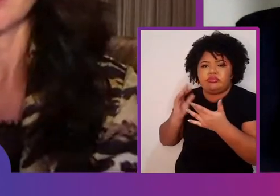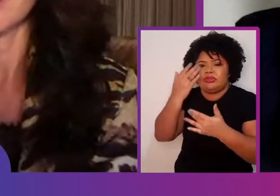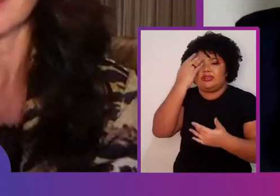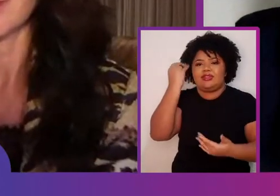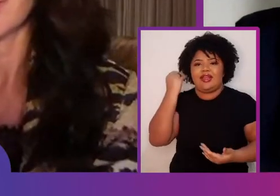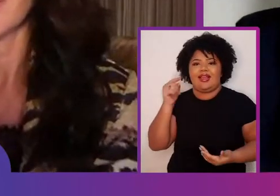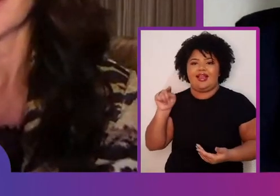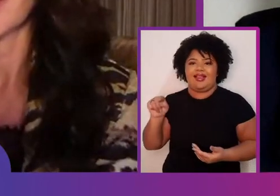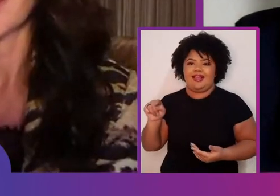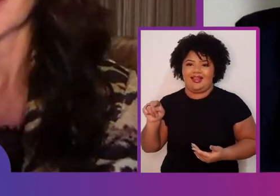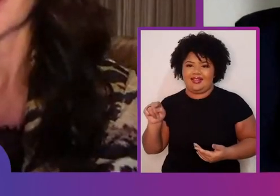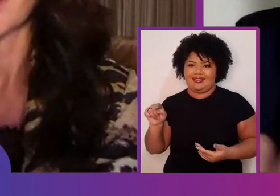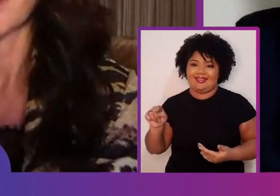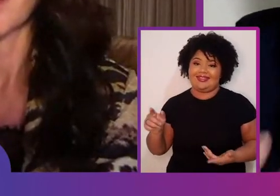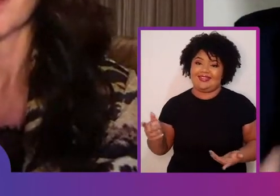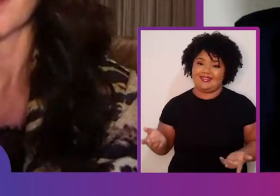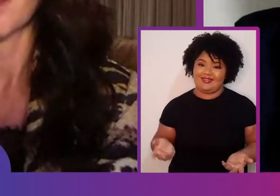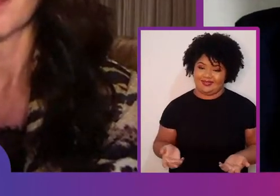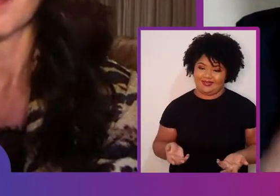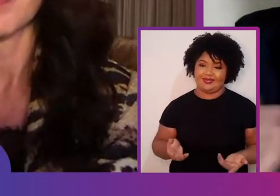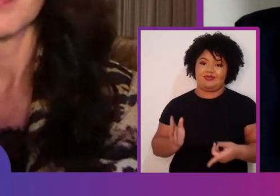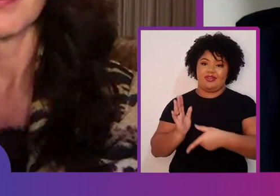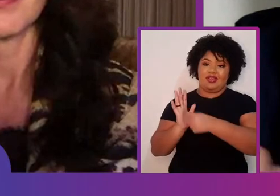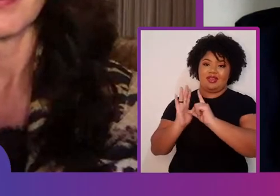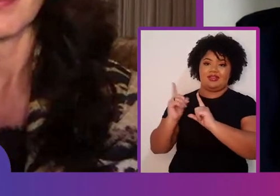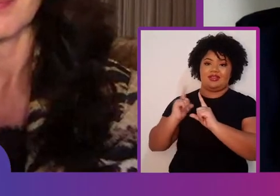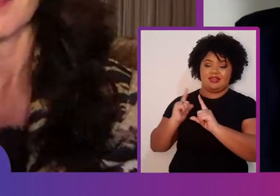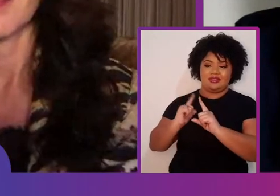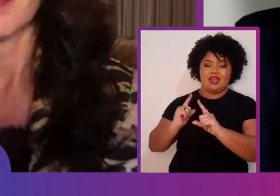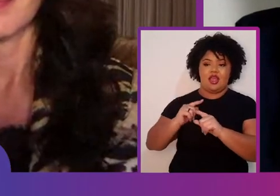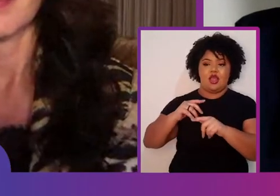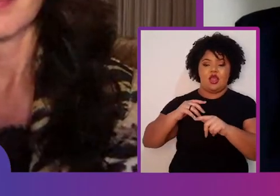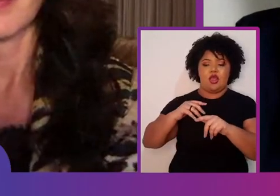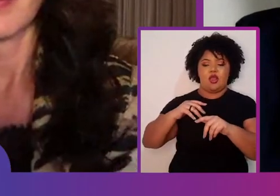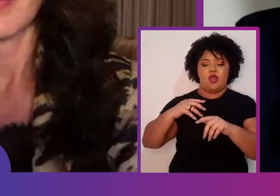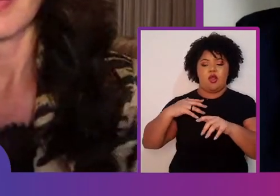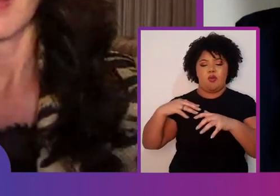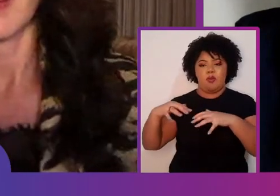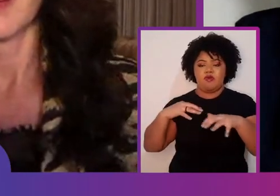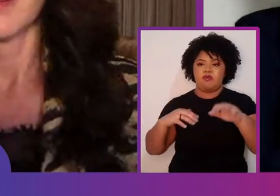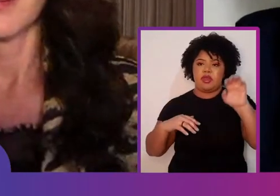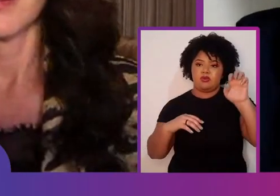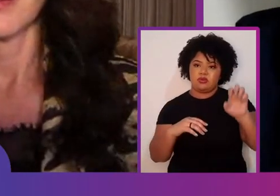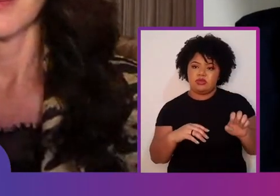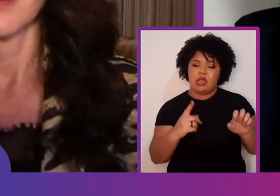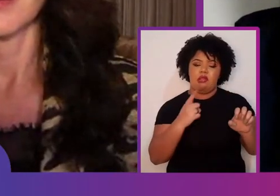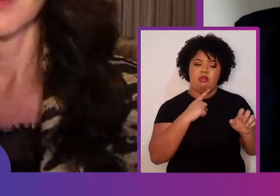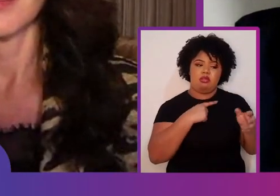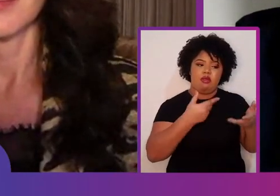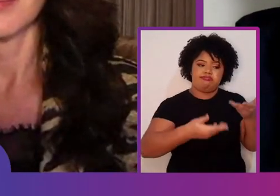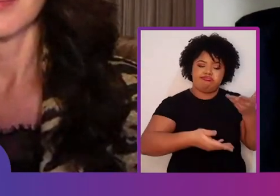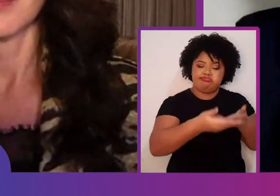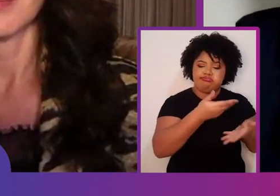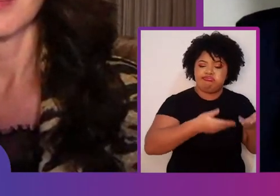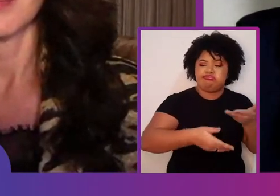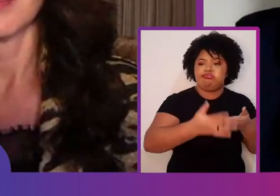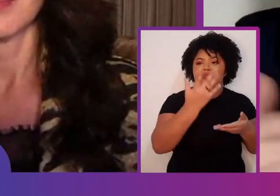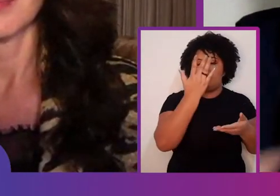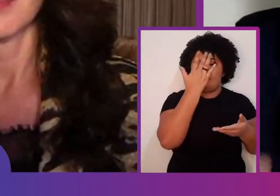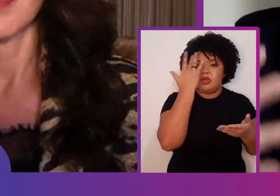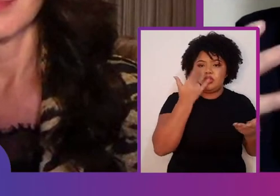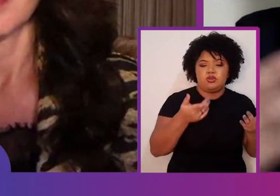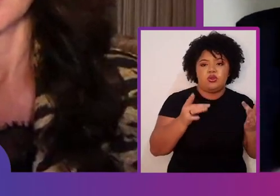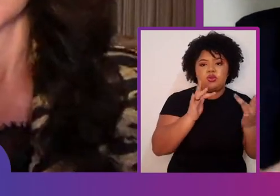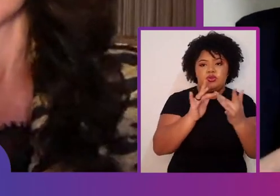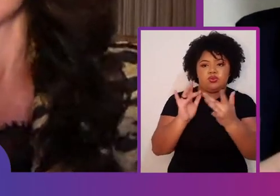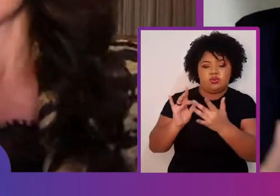ditadura militar e dos movimentos de esquerda que defendiam, né, a liberdade, etc. e tal. Resolvido esse problema, cada um se vira agora, e esse cada